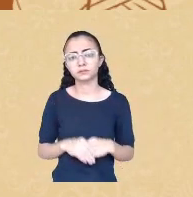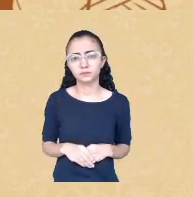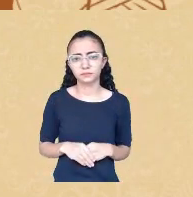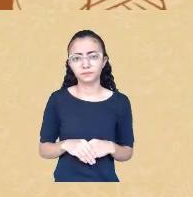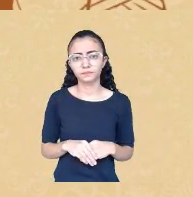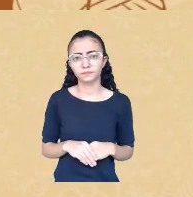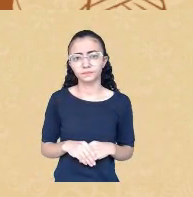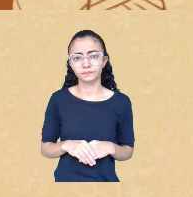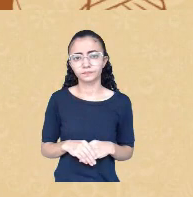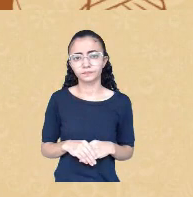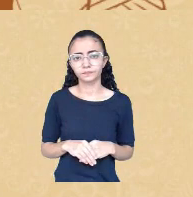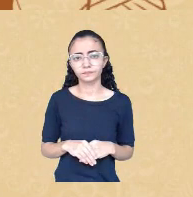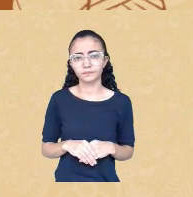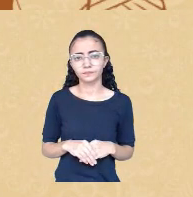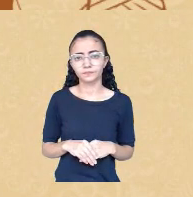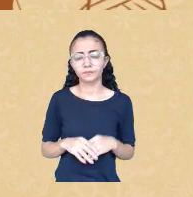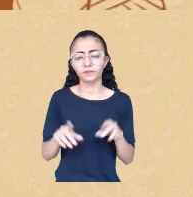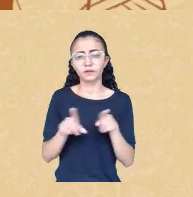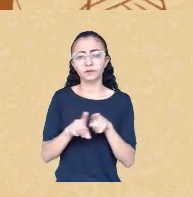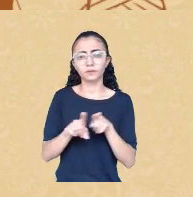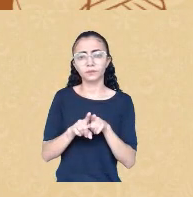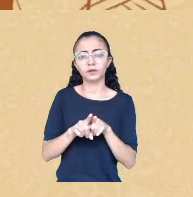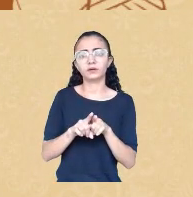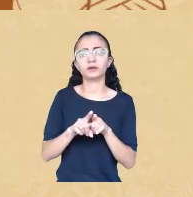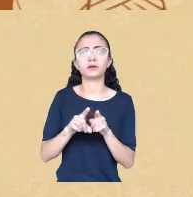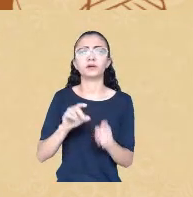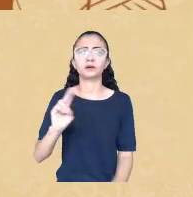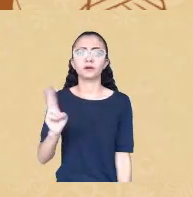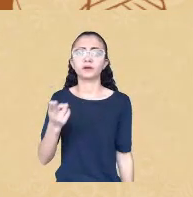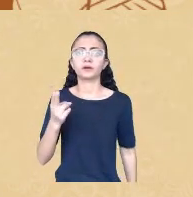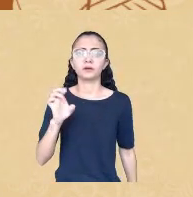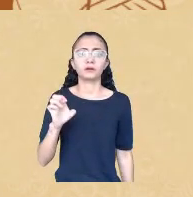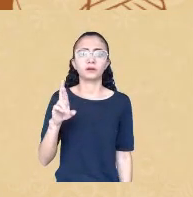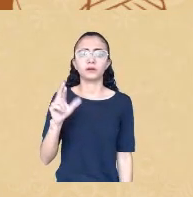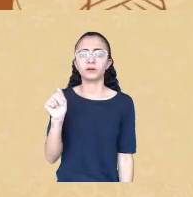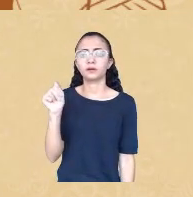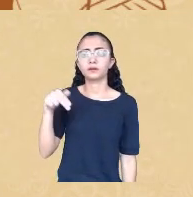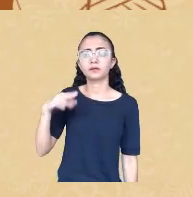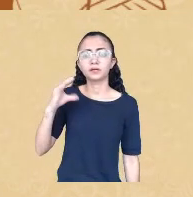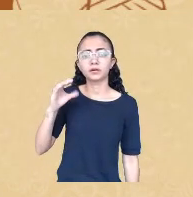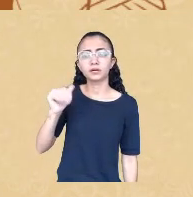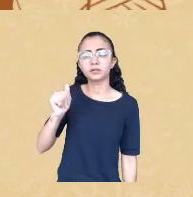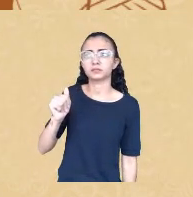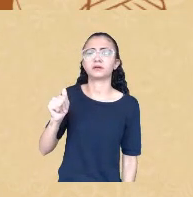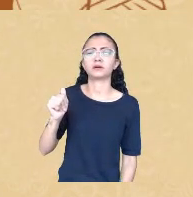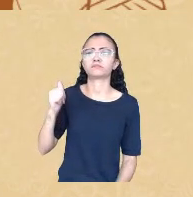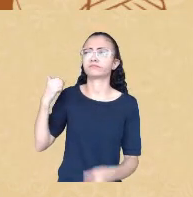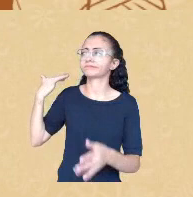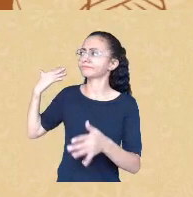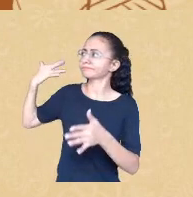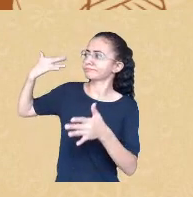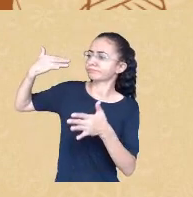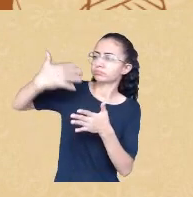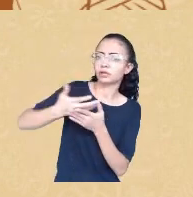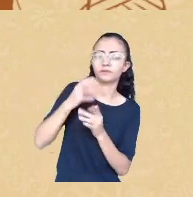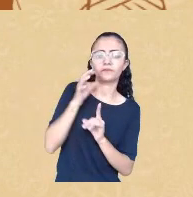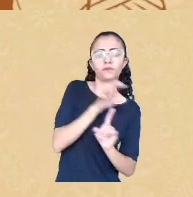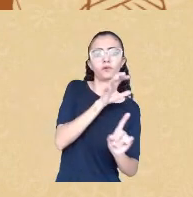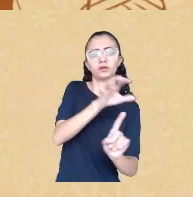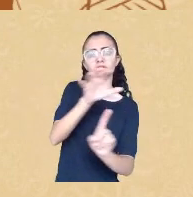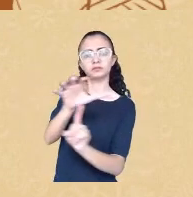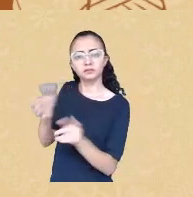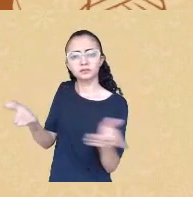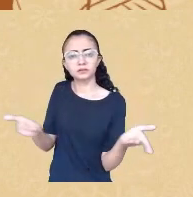heranças, né, dos filhos das capitanias hereditárias que nos trazem essa censura. Também a gente pode falar da academia, como a gente vive